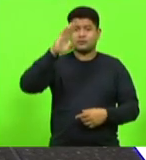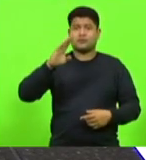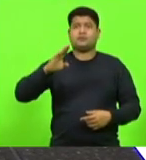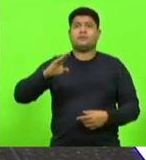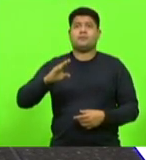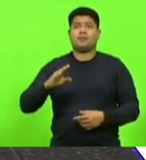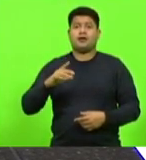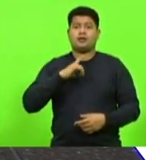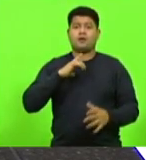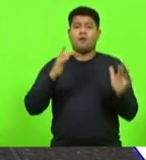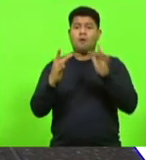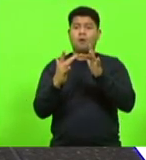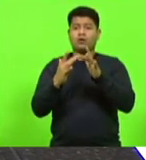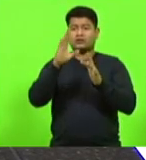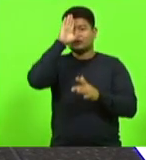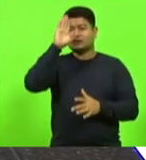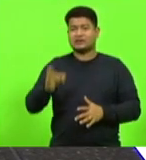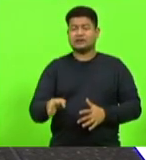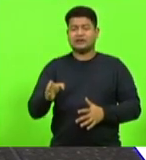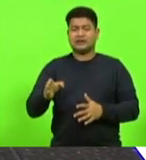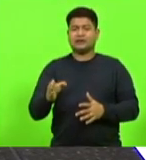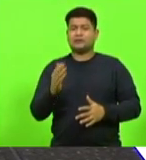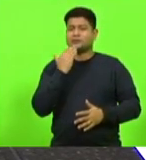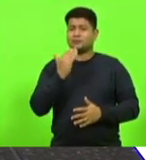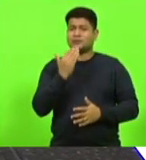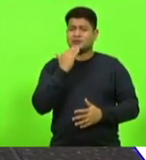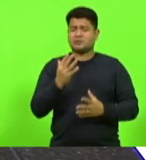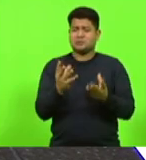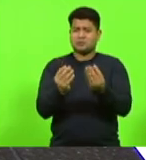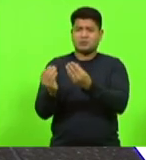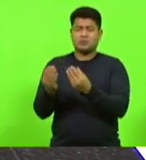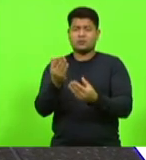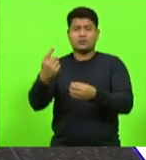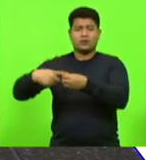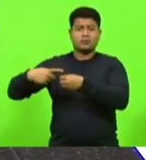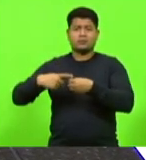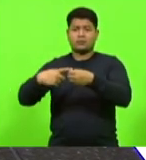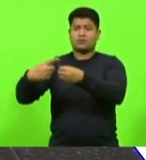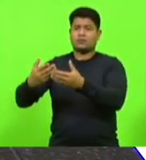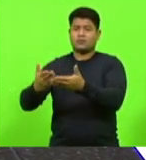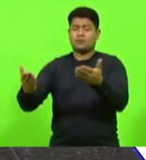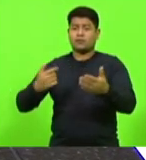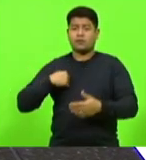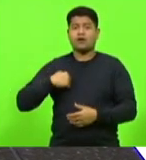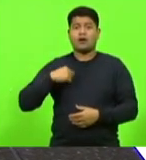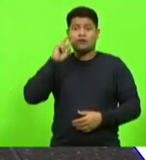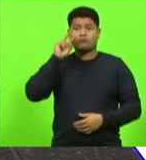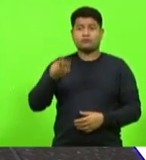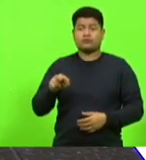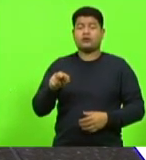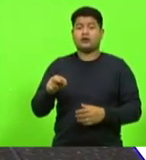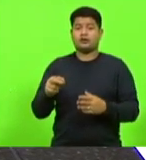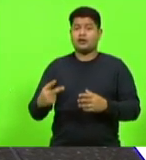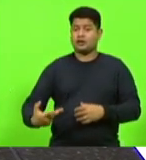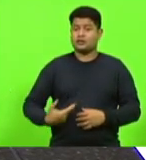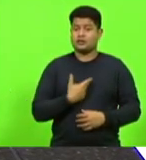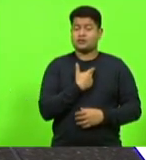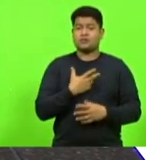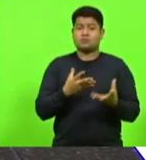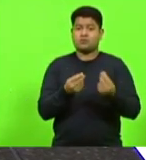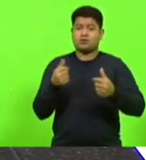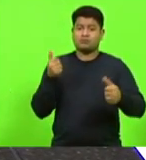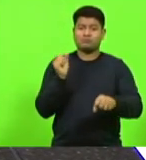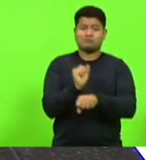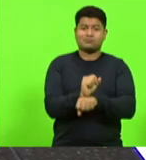tem um contato direto com as demandas mesmo, né, muito mais, eu vejo também essas cirurgias que ficaram represadas ao